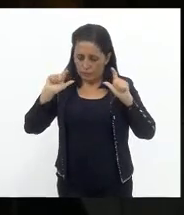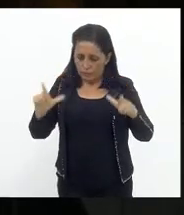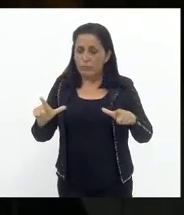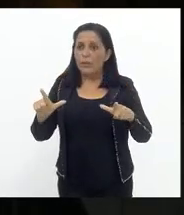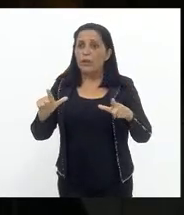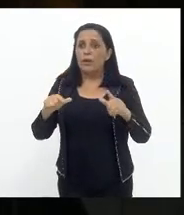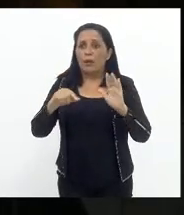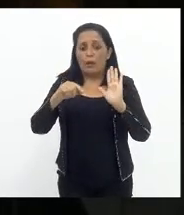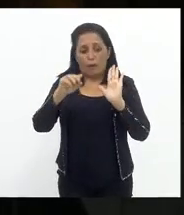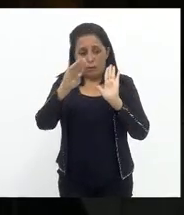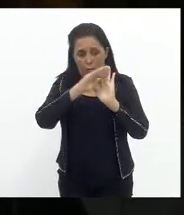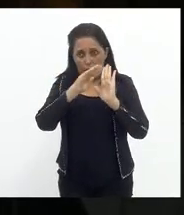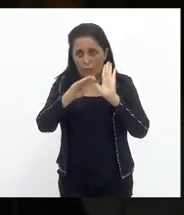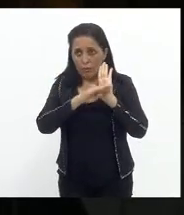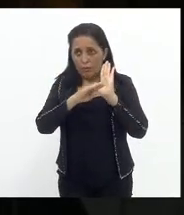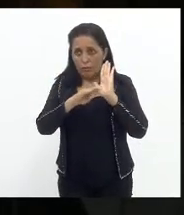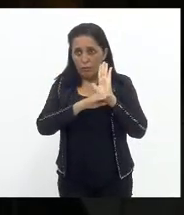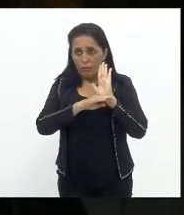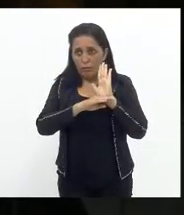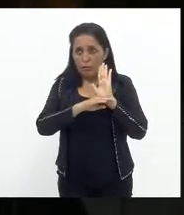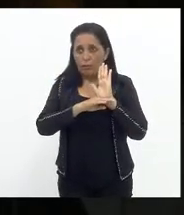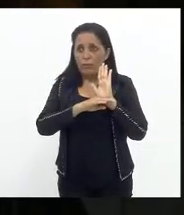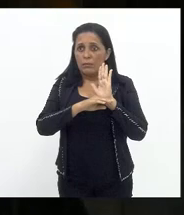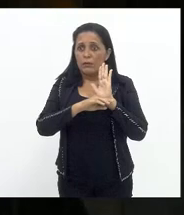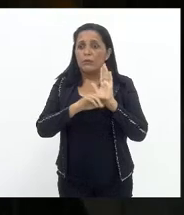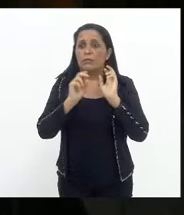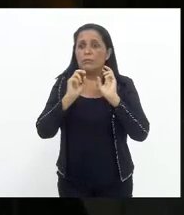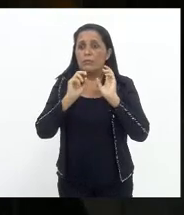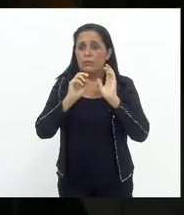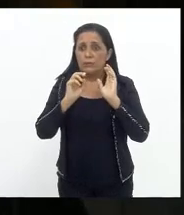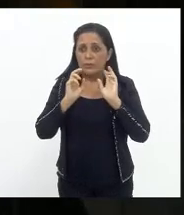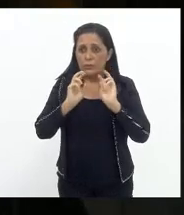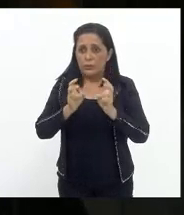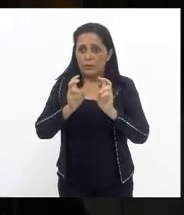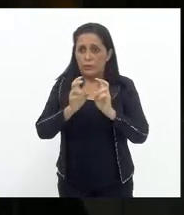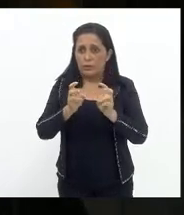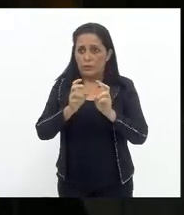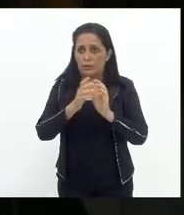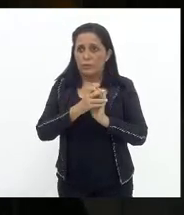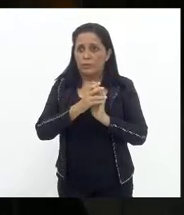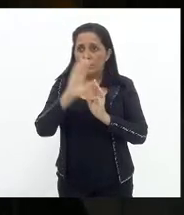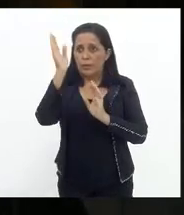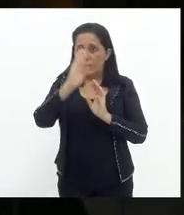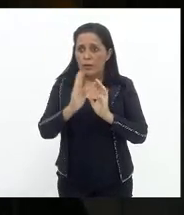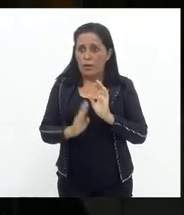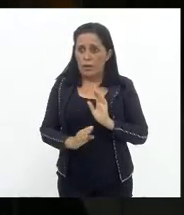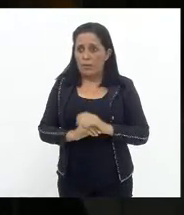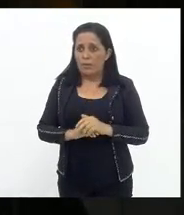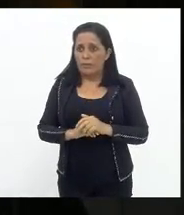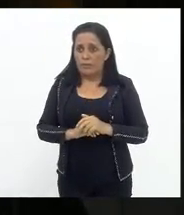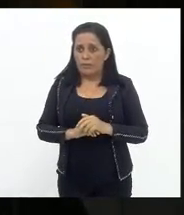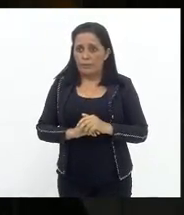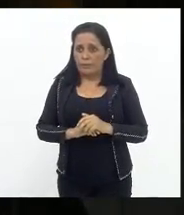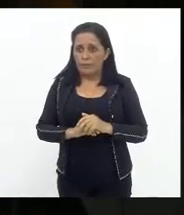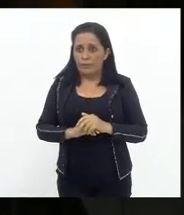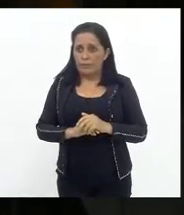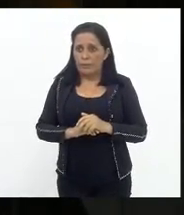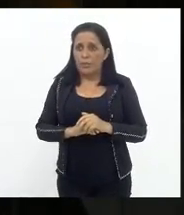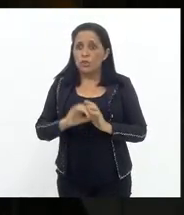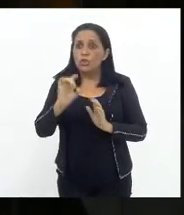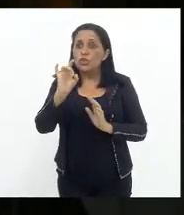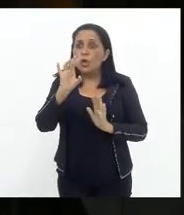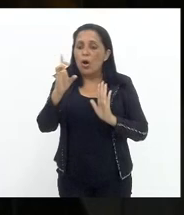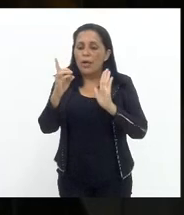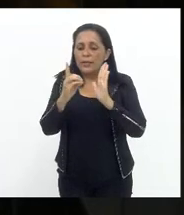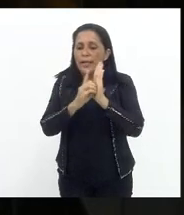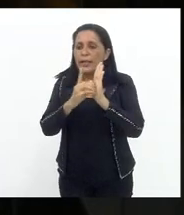de Trânsito Brasileiro, afirma que somente o DETRAN, de